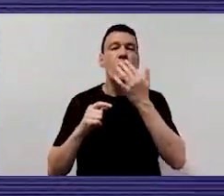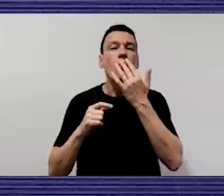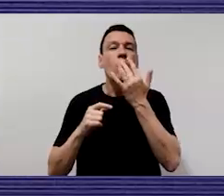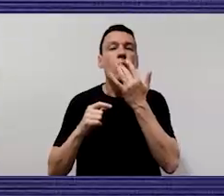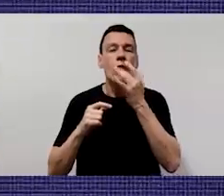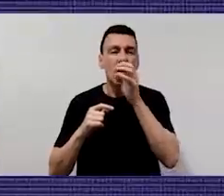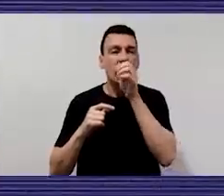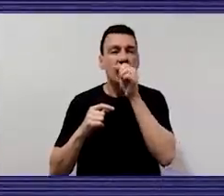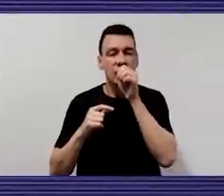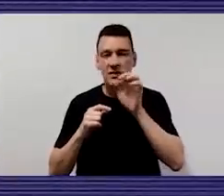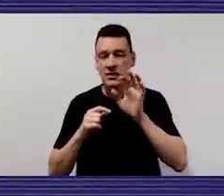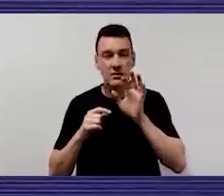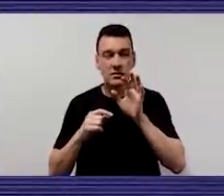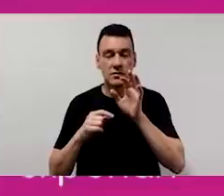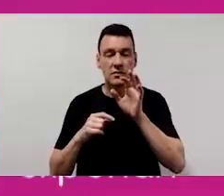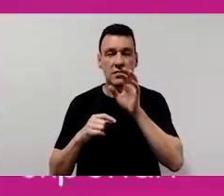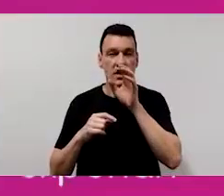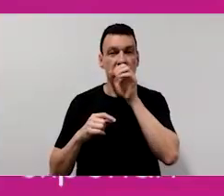laranja?